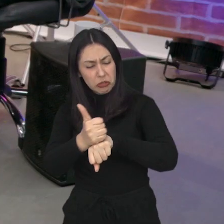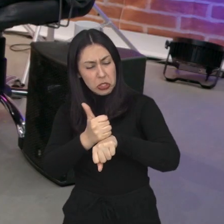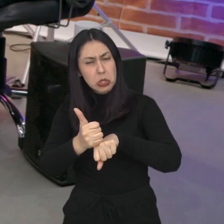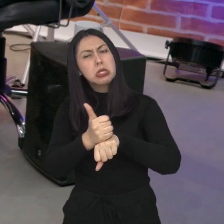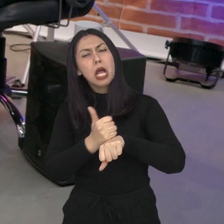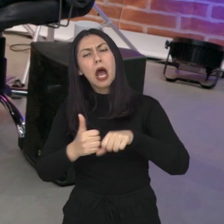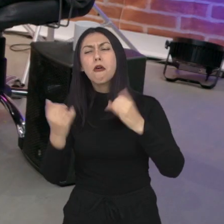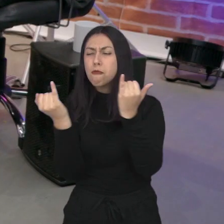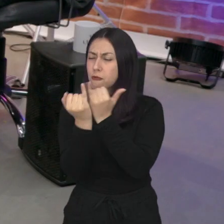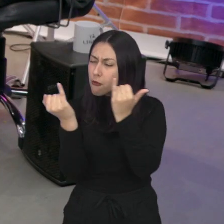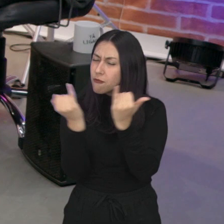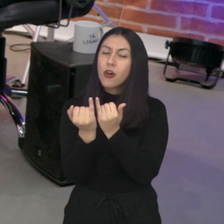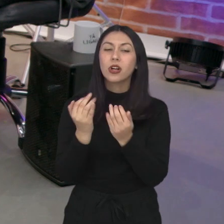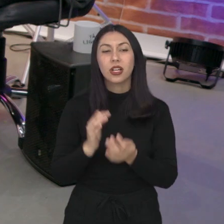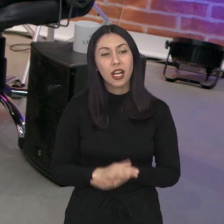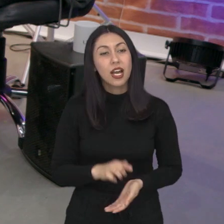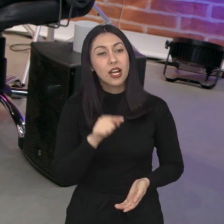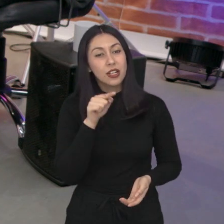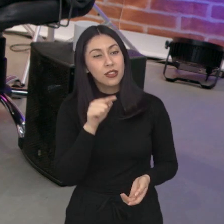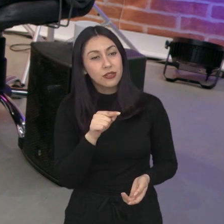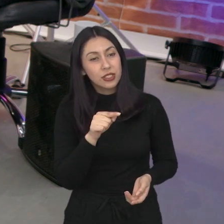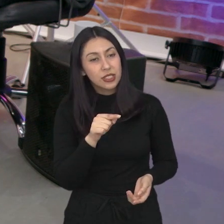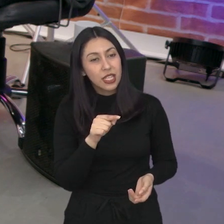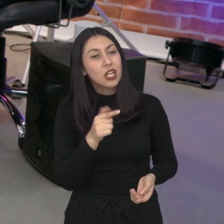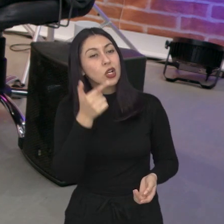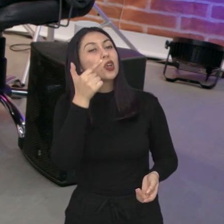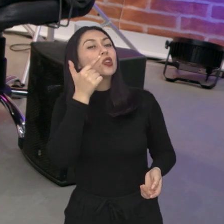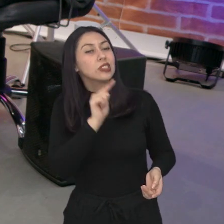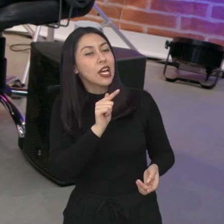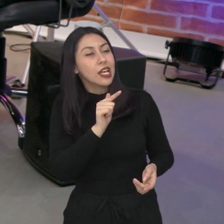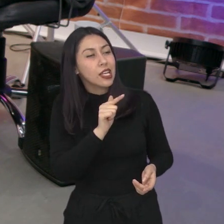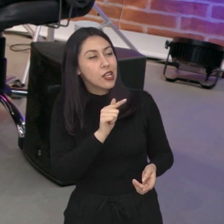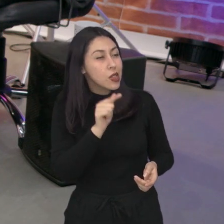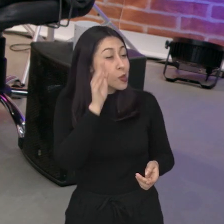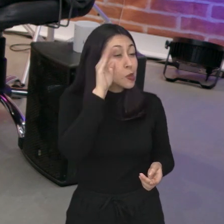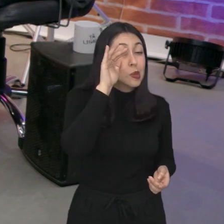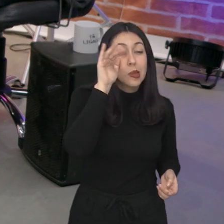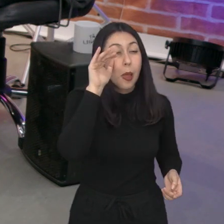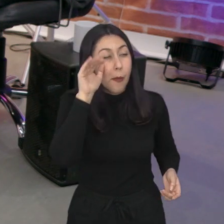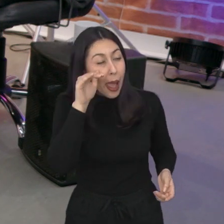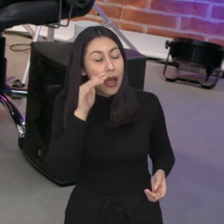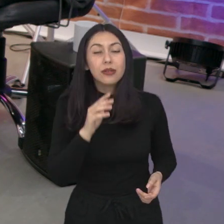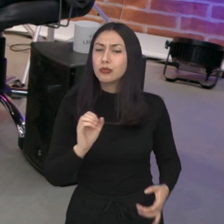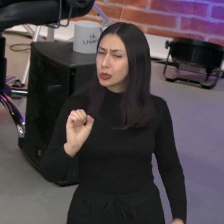fofoqueiro Você, profissional. tipo, dobra e coloca o Léo Dias no bolso e... Facilmente.